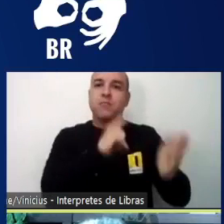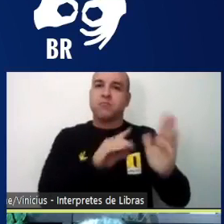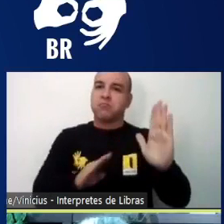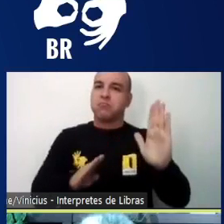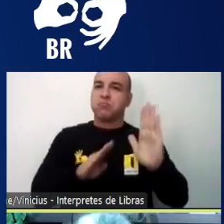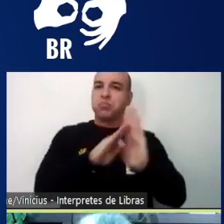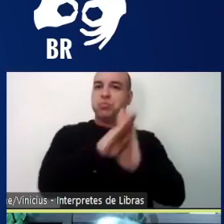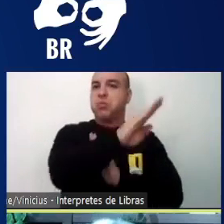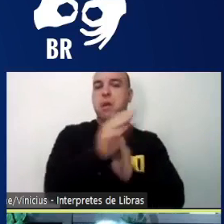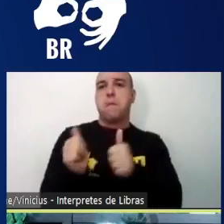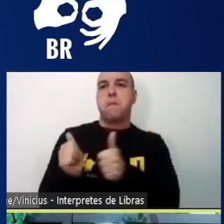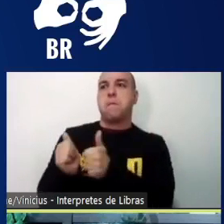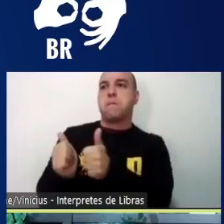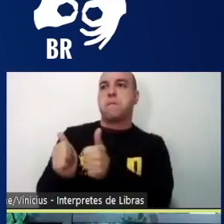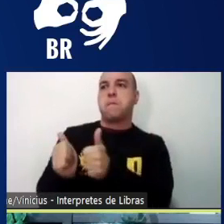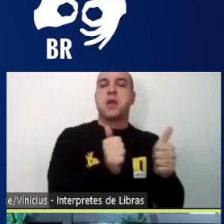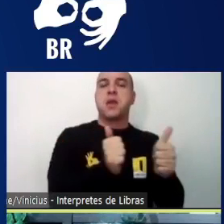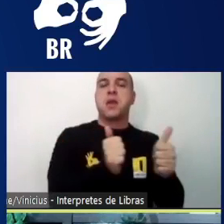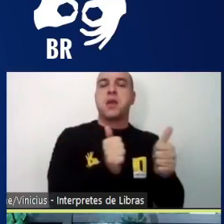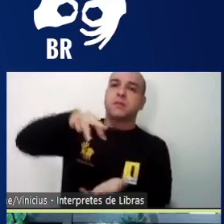em todos os outros pilares.